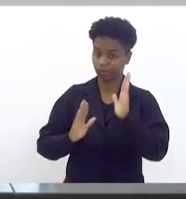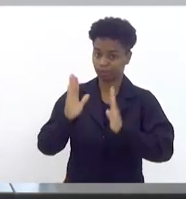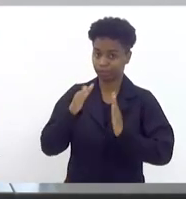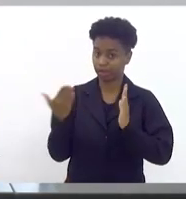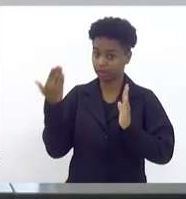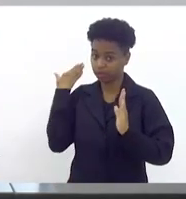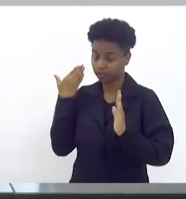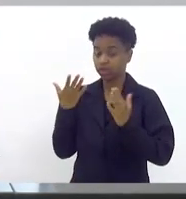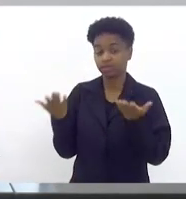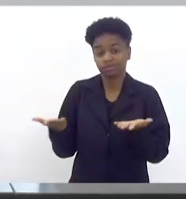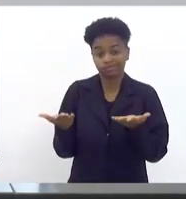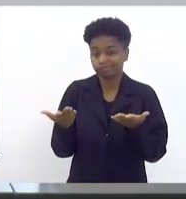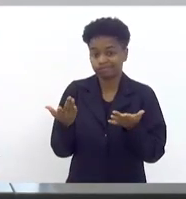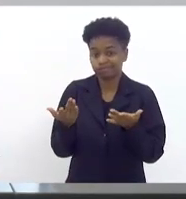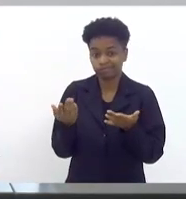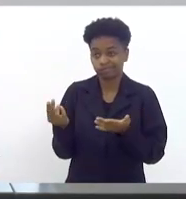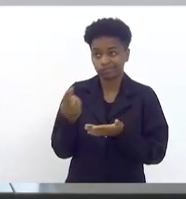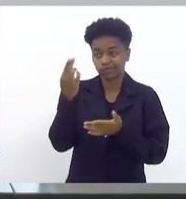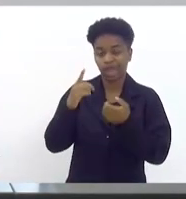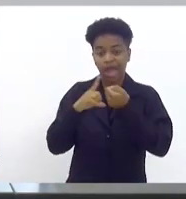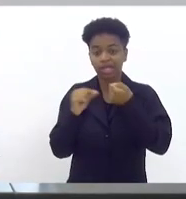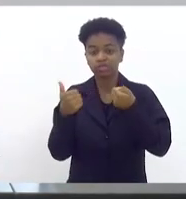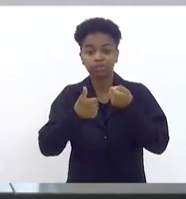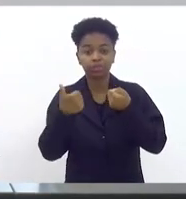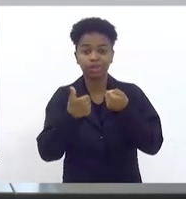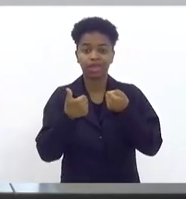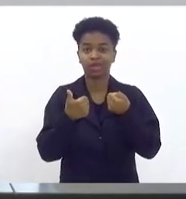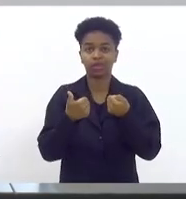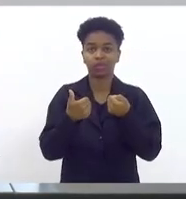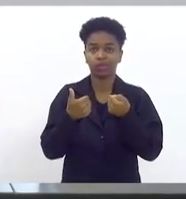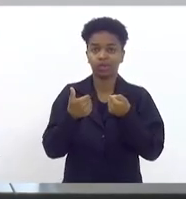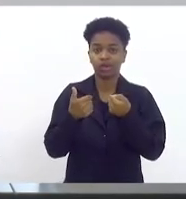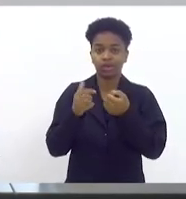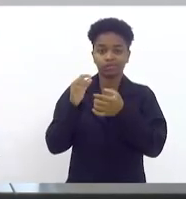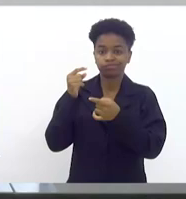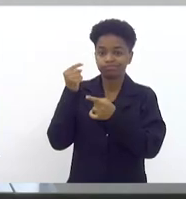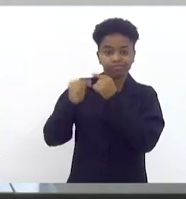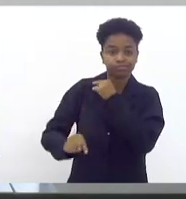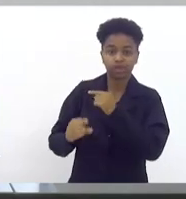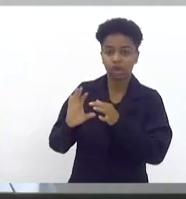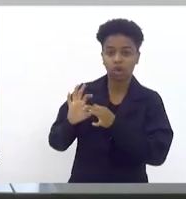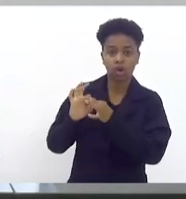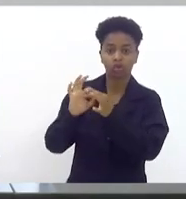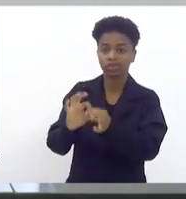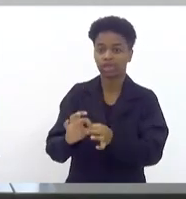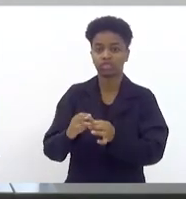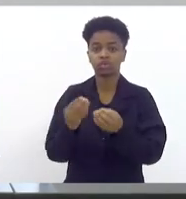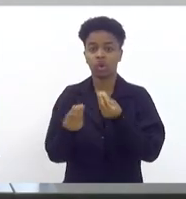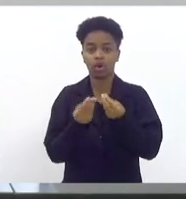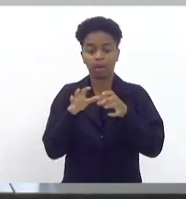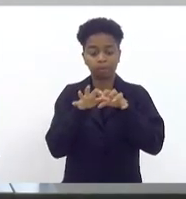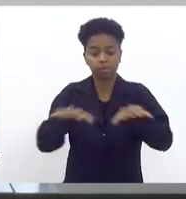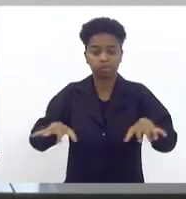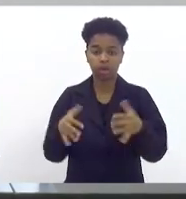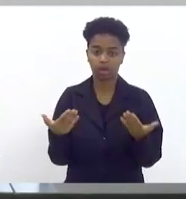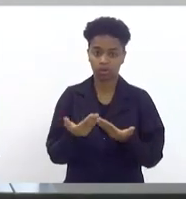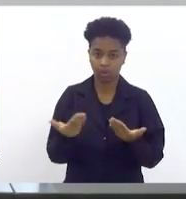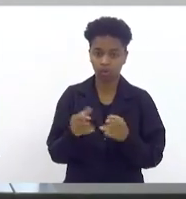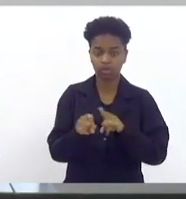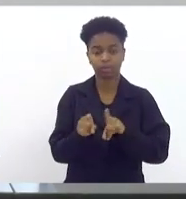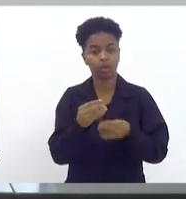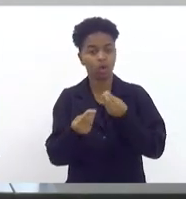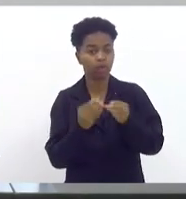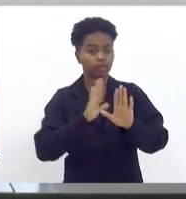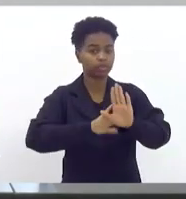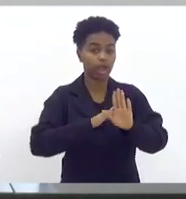sentido esse artigo 1º, ele está totalmente fora do contexto dessa dicotomia atual, dessa polarização ideológica